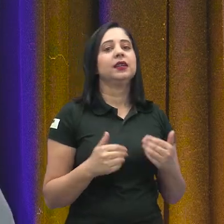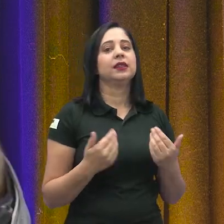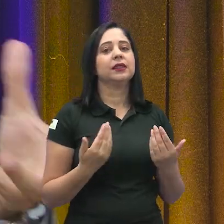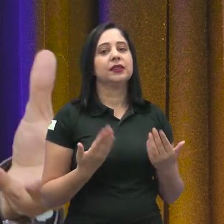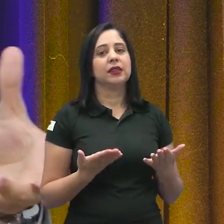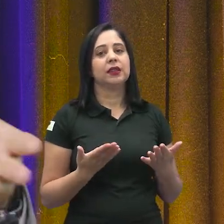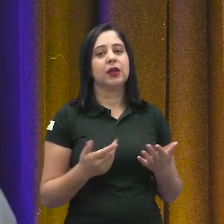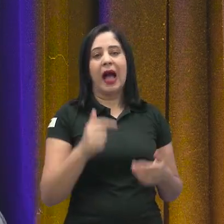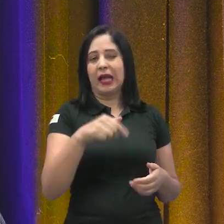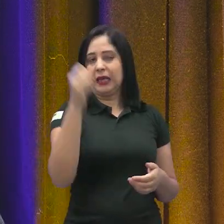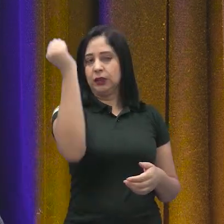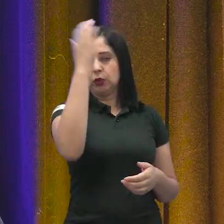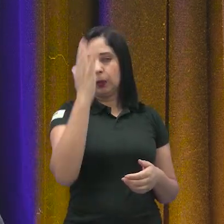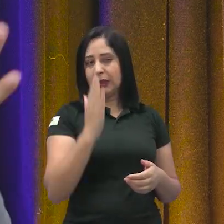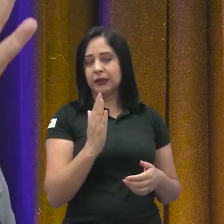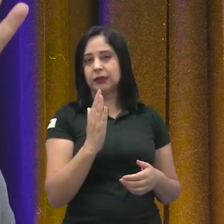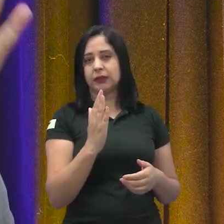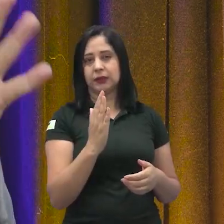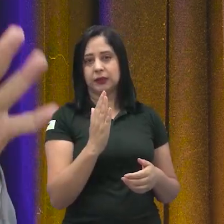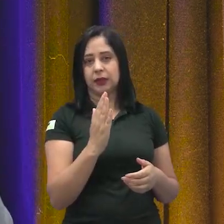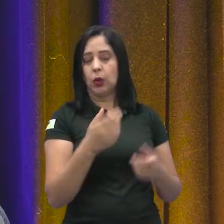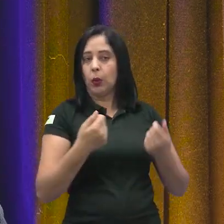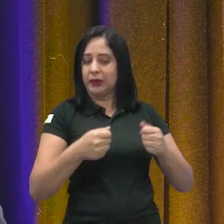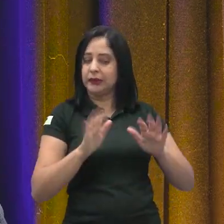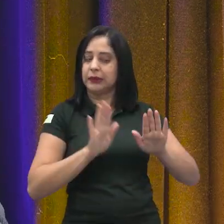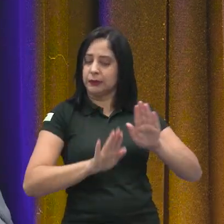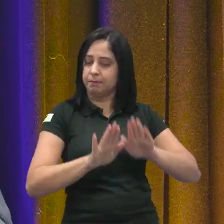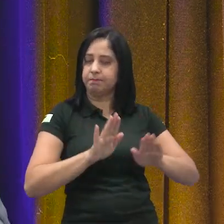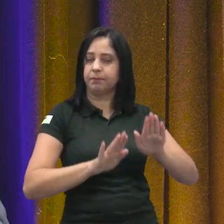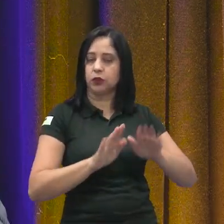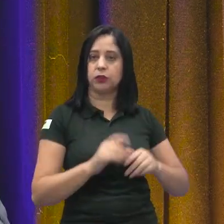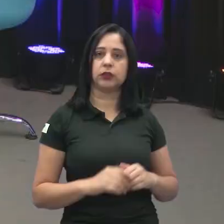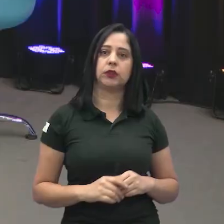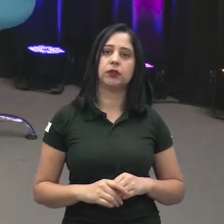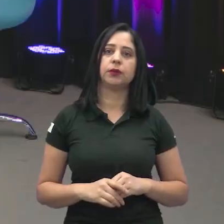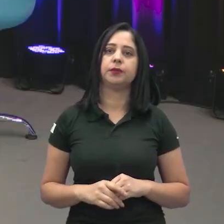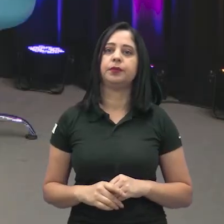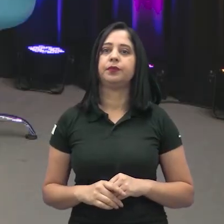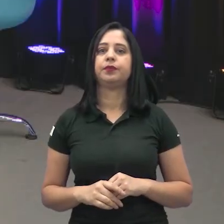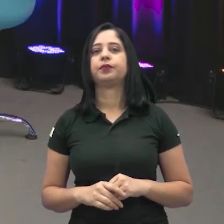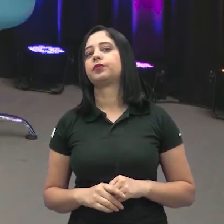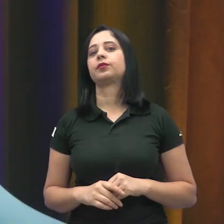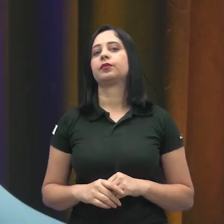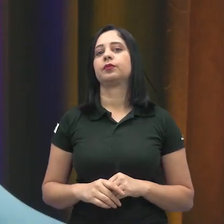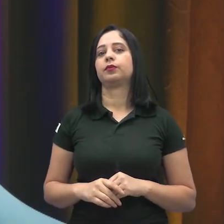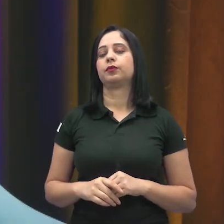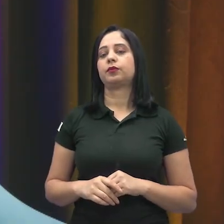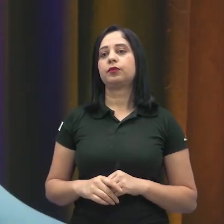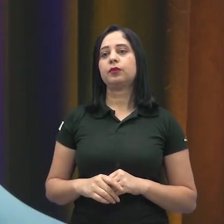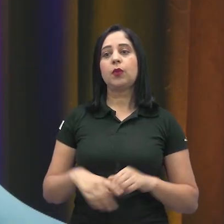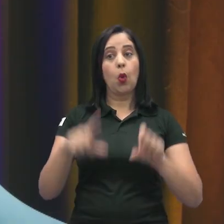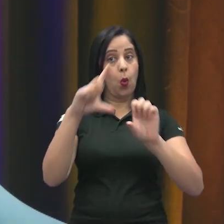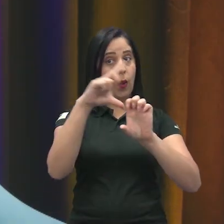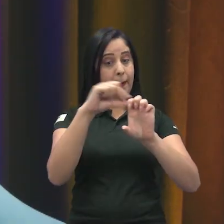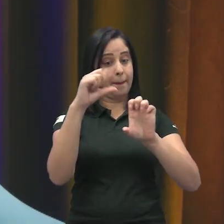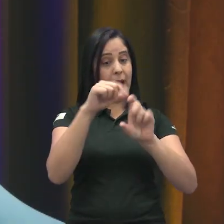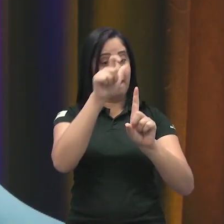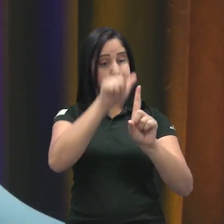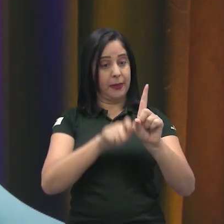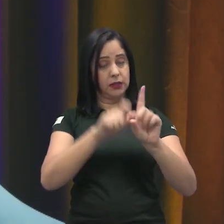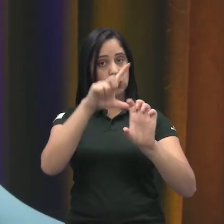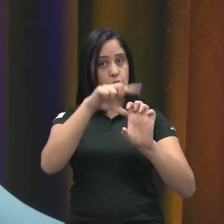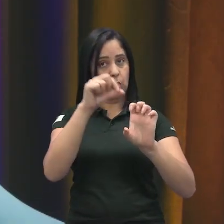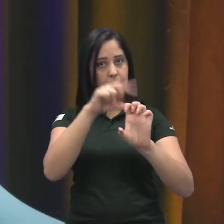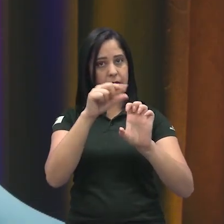no empreendedorismo brasileiro nos últimos anos tem que ser sempre olhado com cuidado. Você acredita que o empreendedor, independente